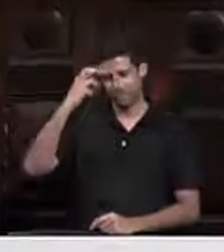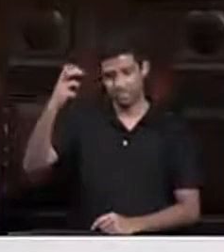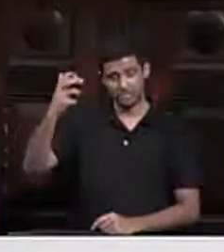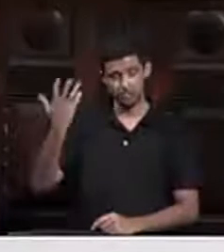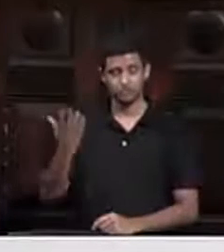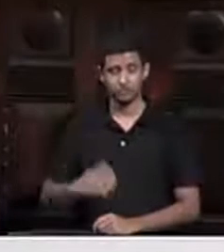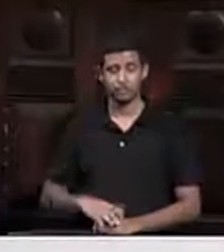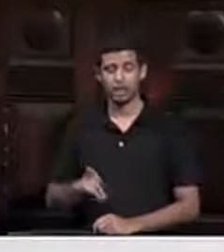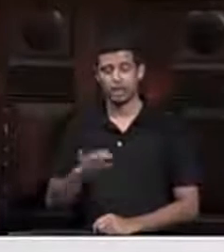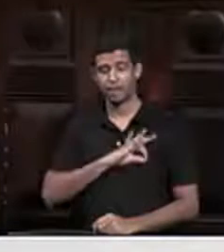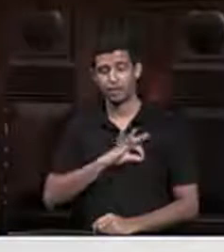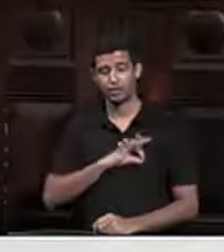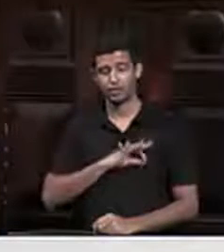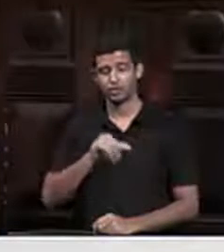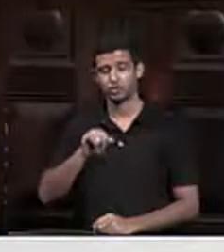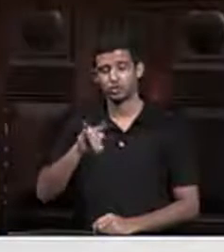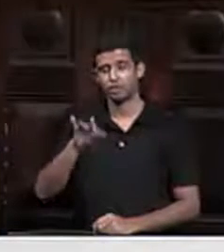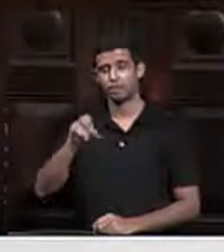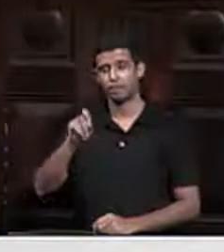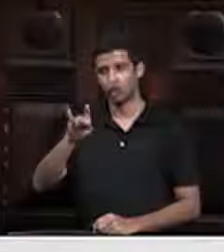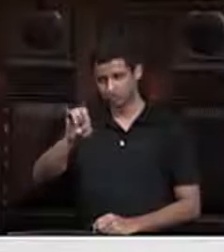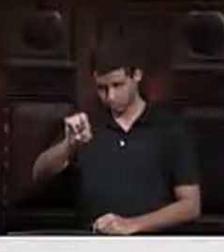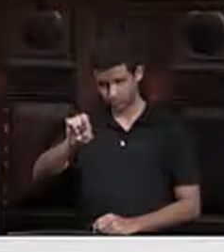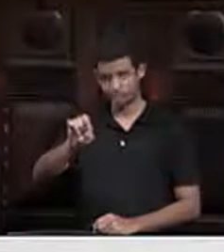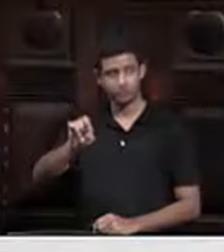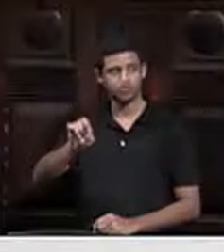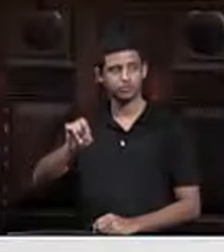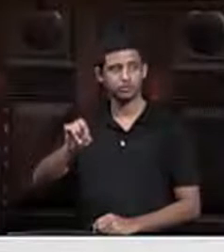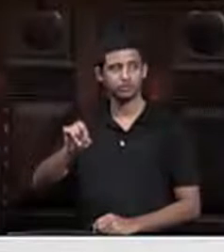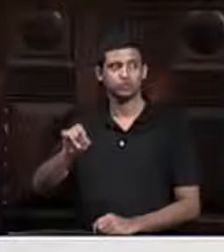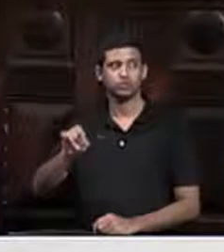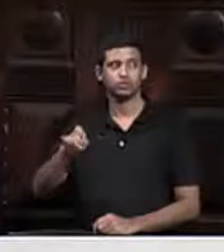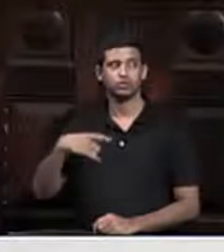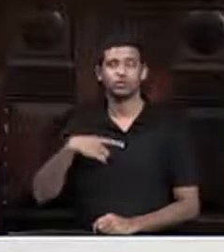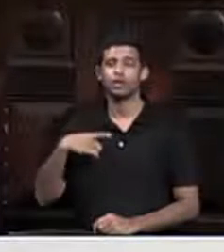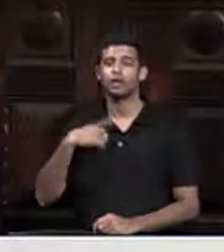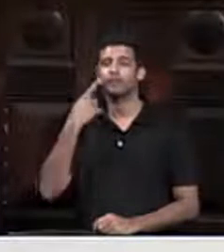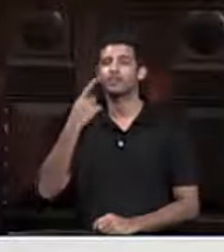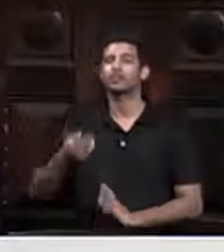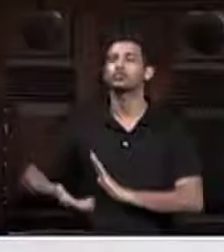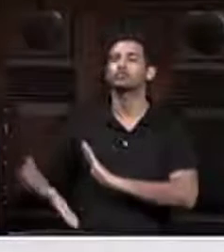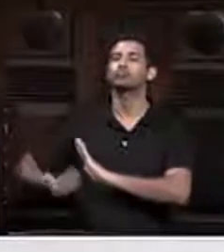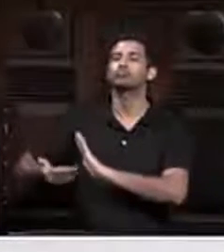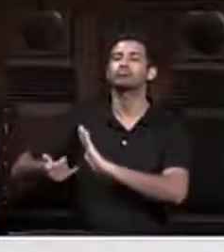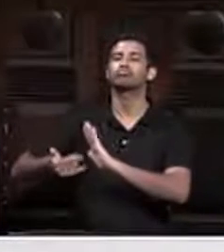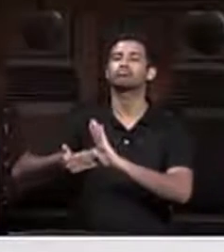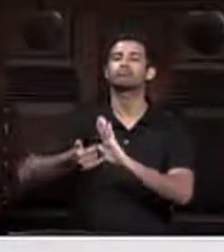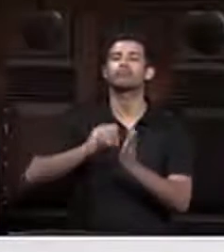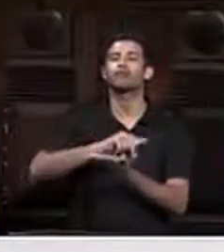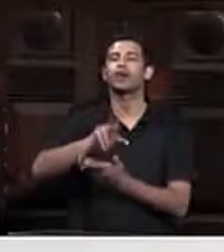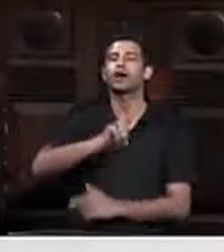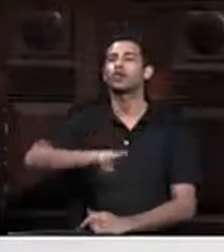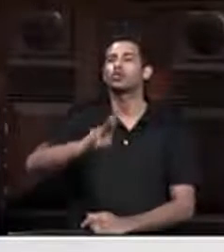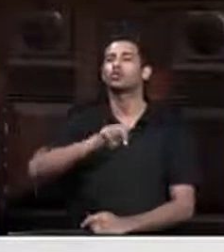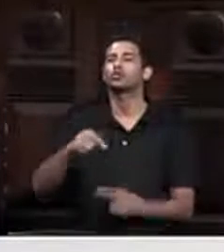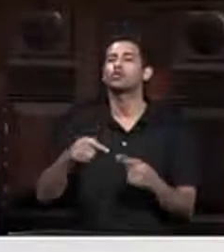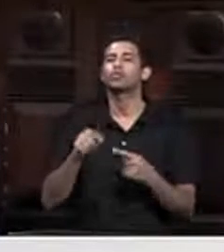exposta. E, para além disso, retiram recurso da prevenção primária.